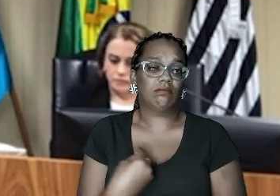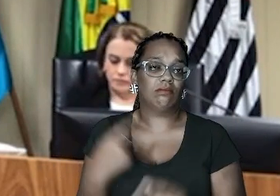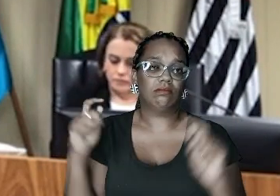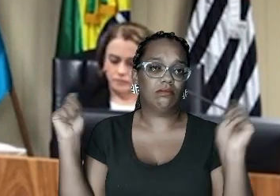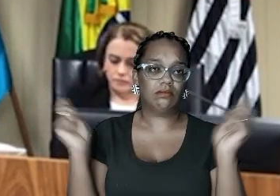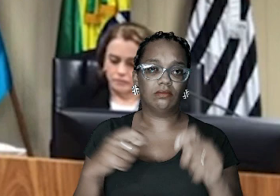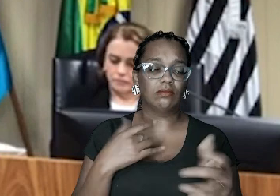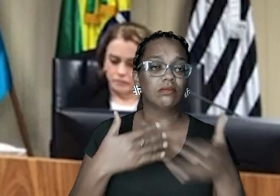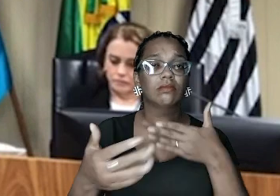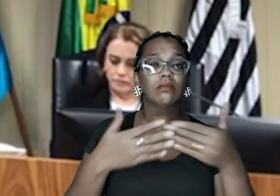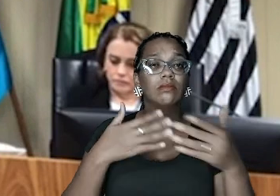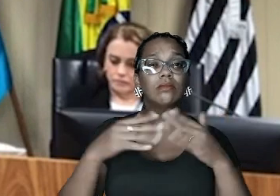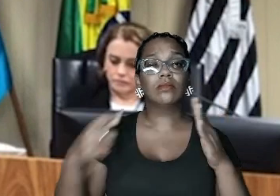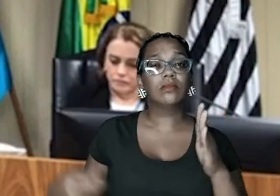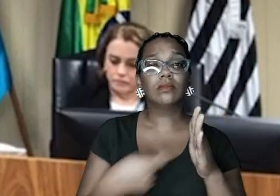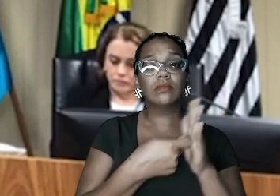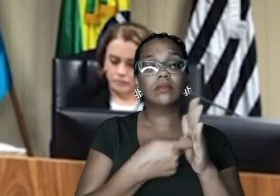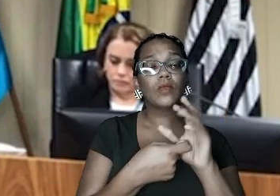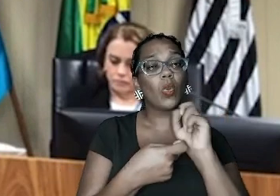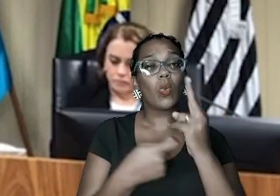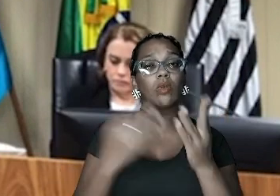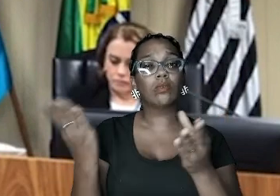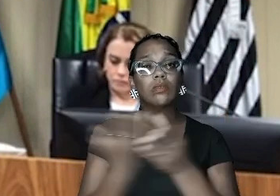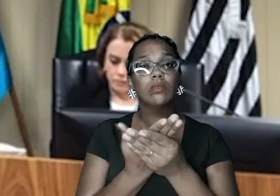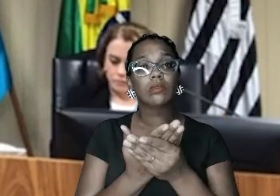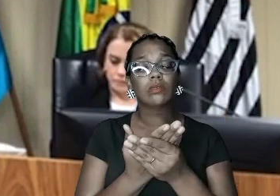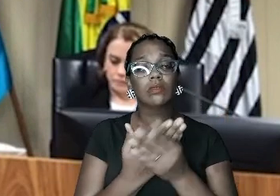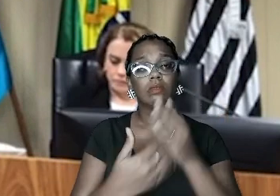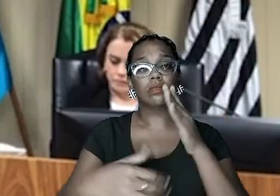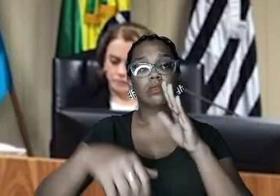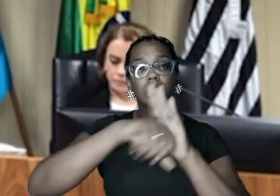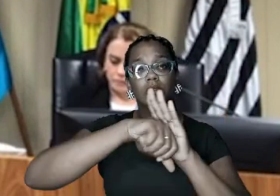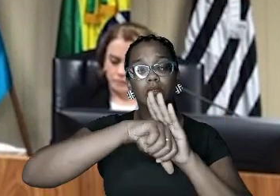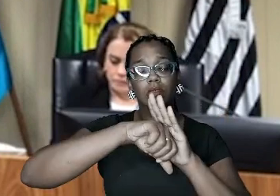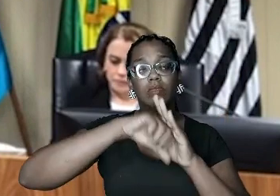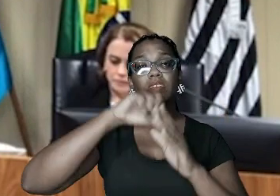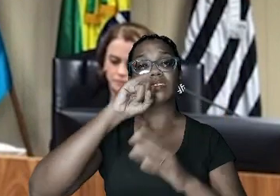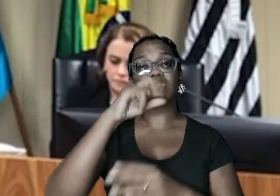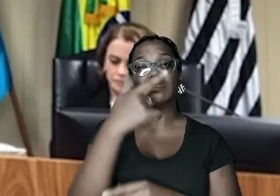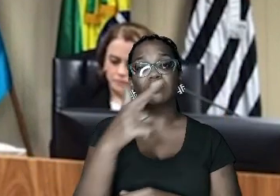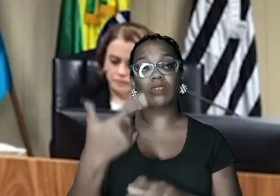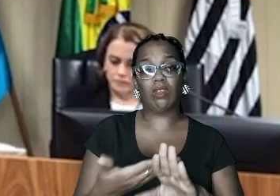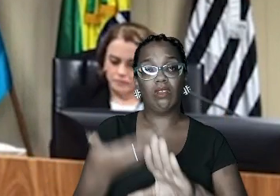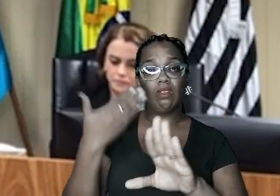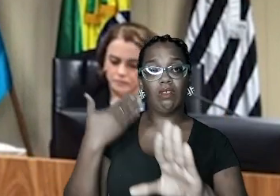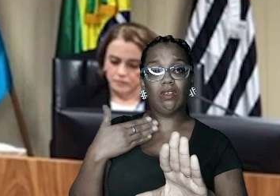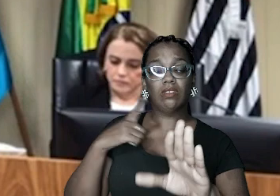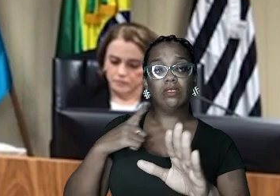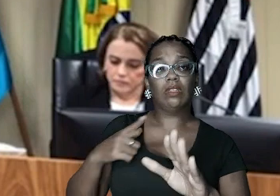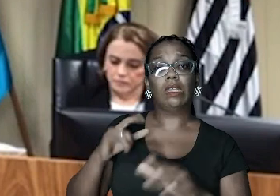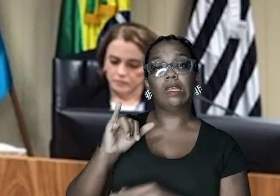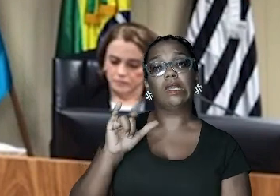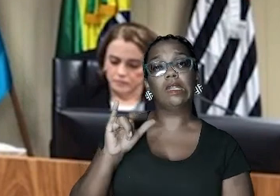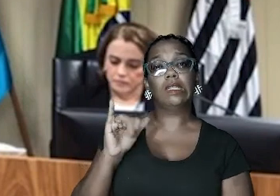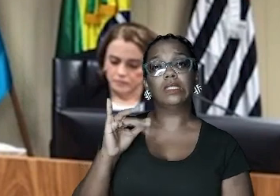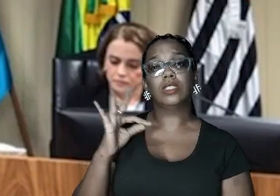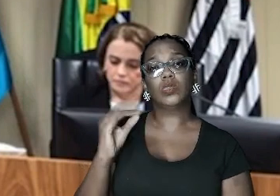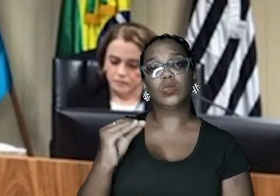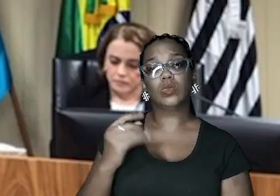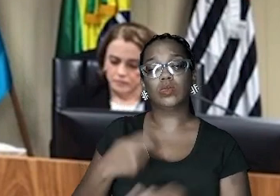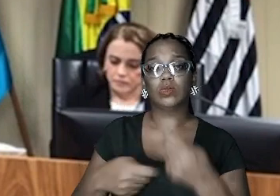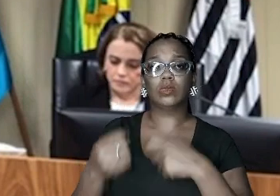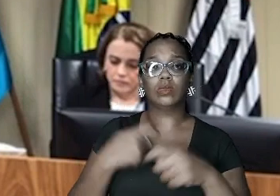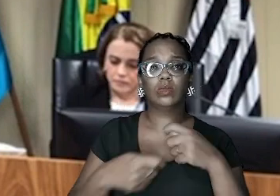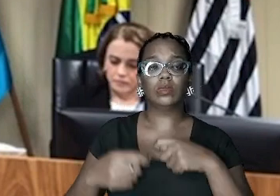qualquer denúncia ou sentença criminal ser prolatada sem que haja previamente um ilícito administrativo ah portanto